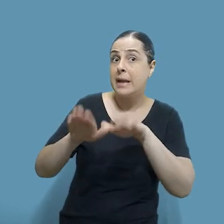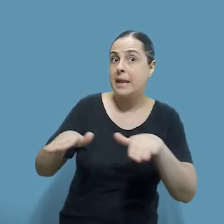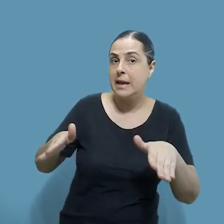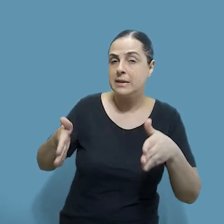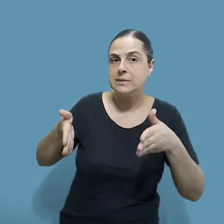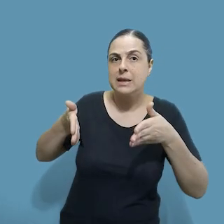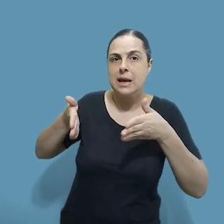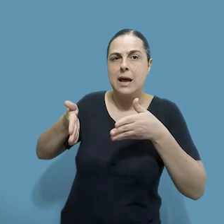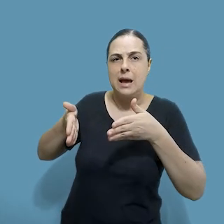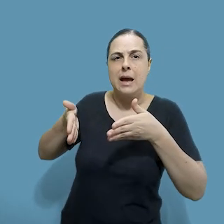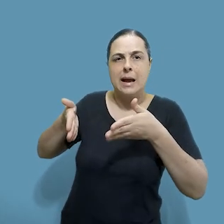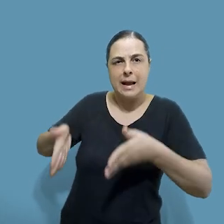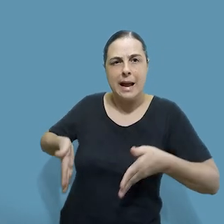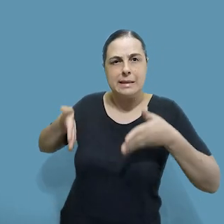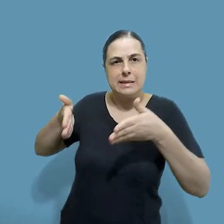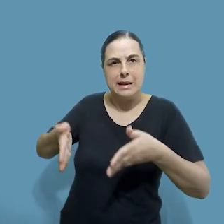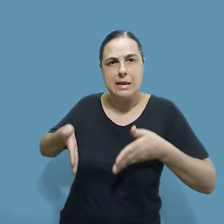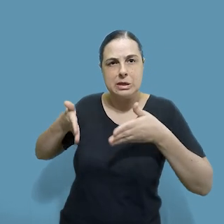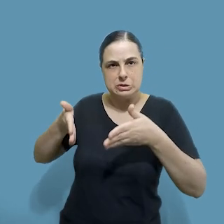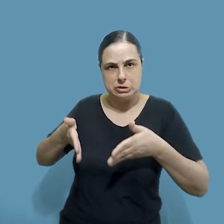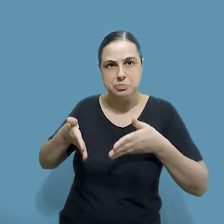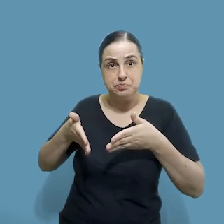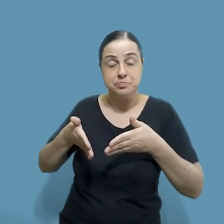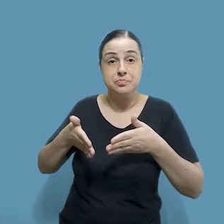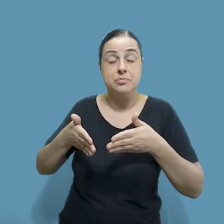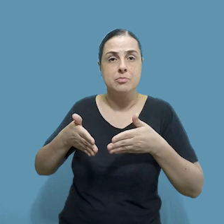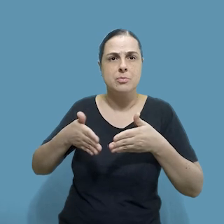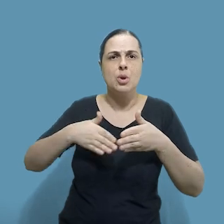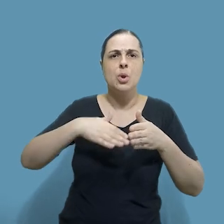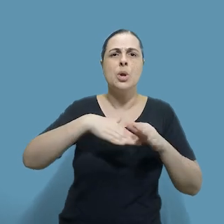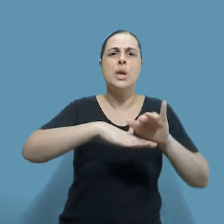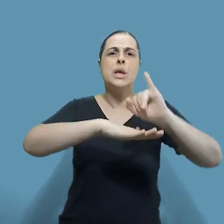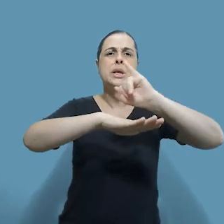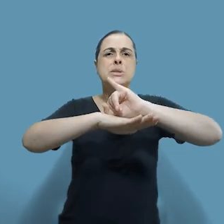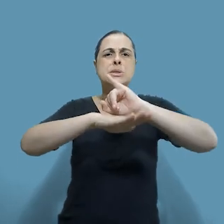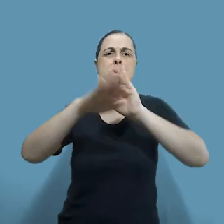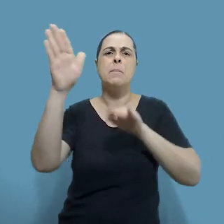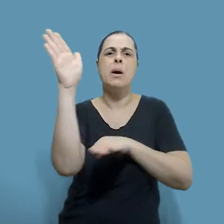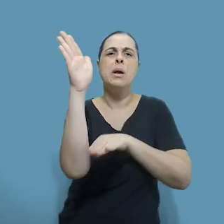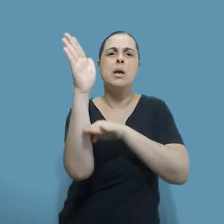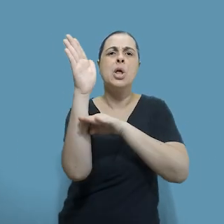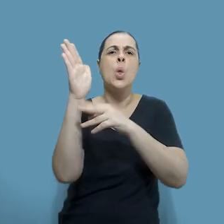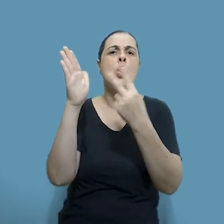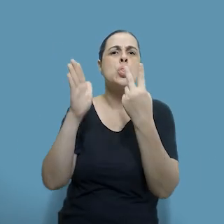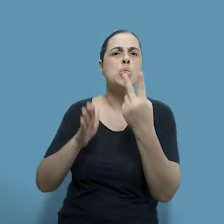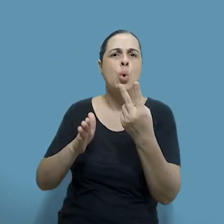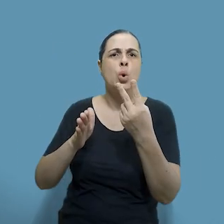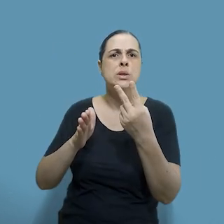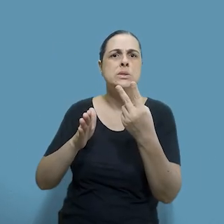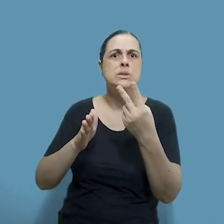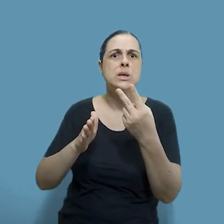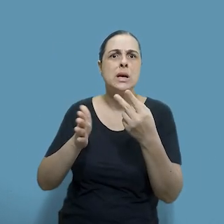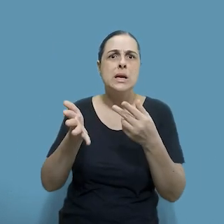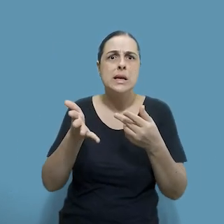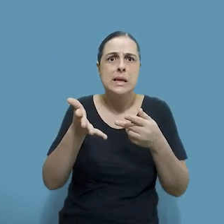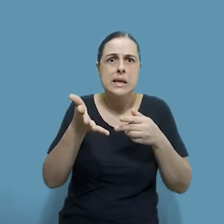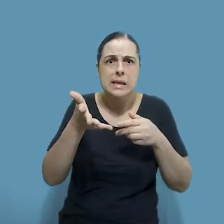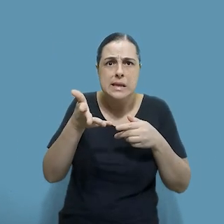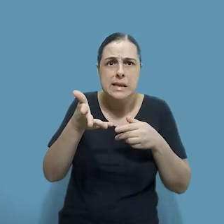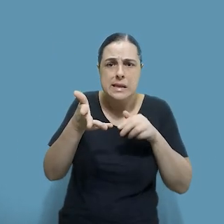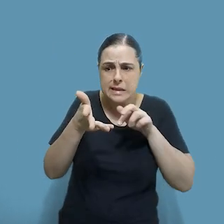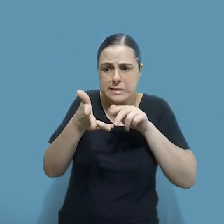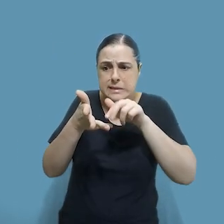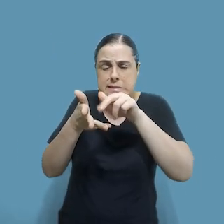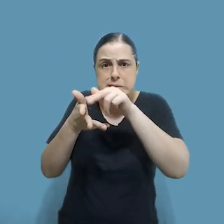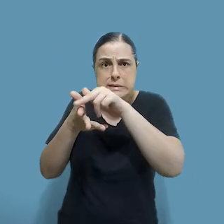Se a sala está no segundo andar e não tem elevador, não tem rampa, nada, espera-se que a sala desça e fique no térreo.